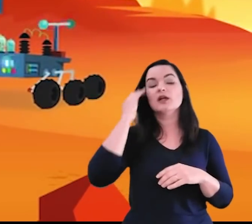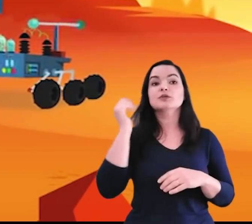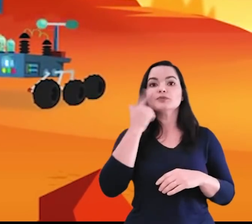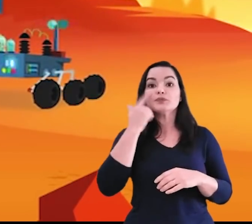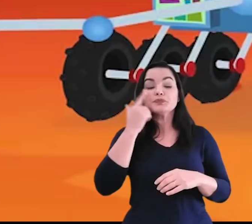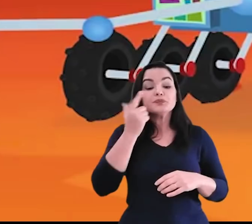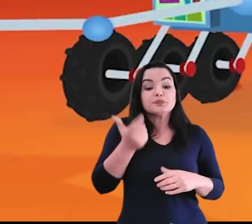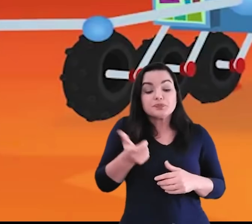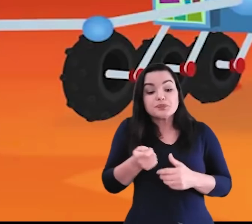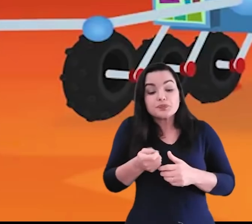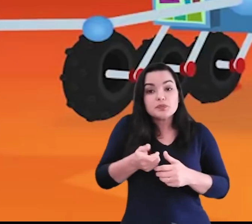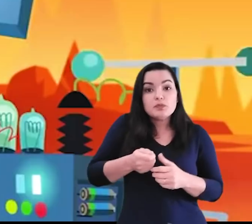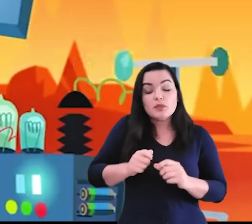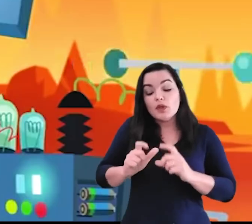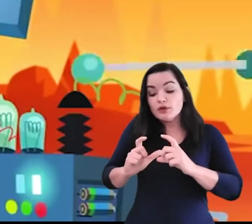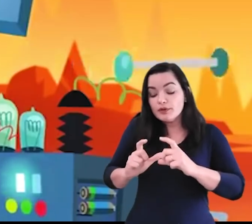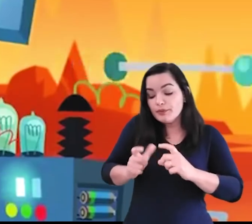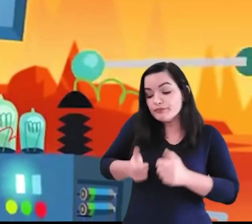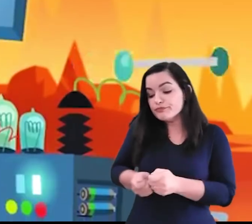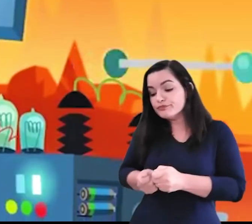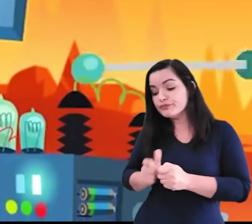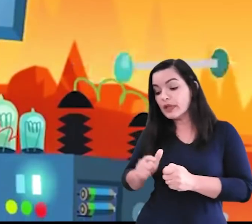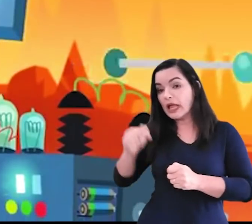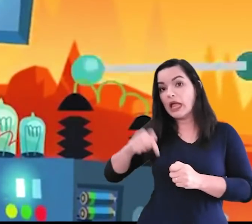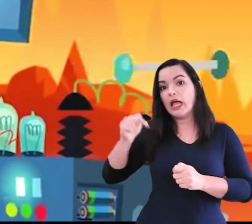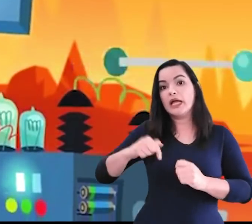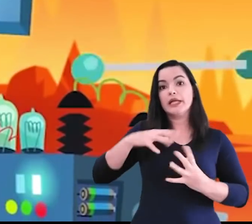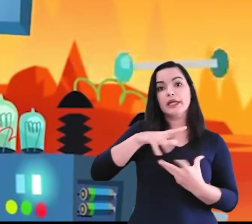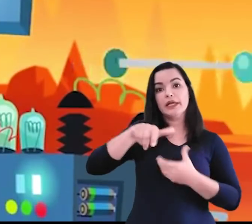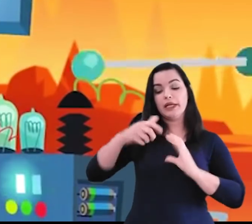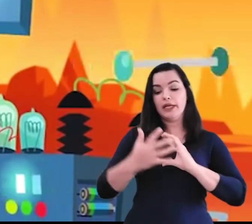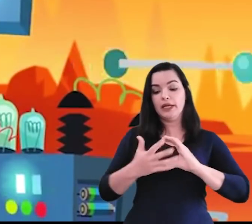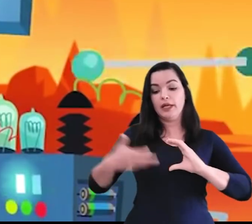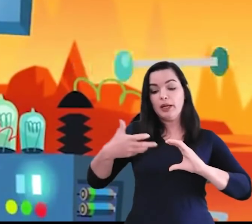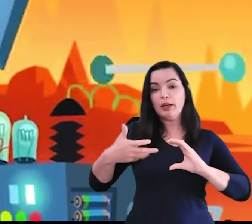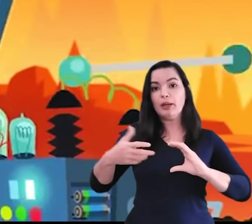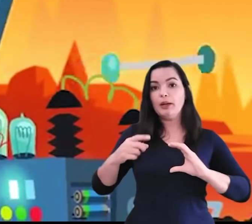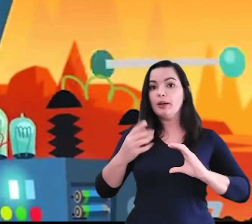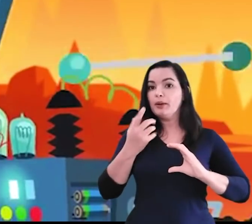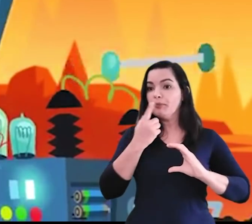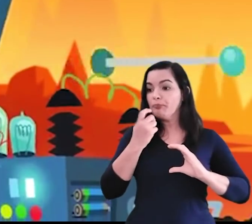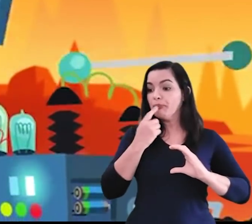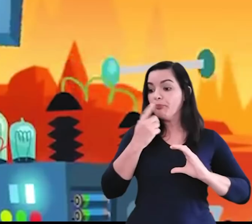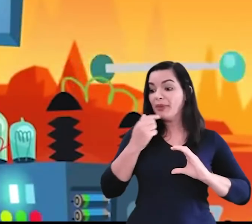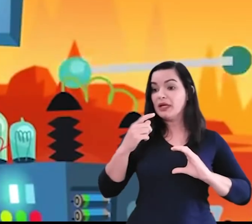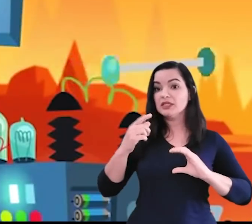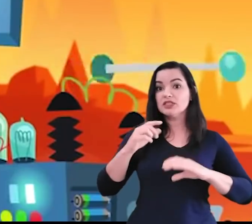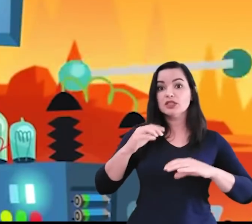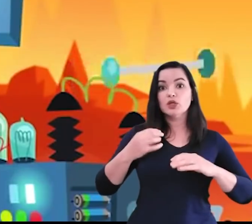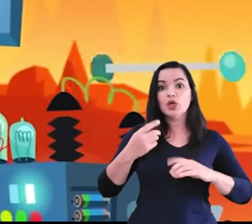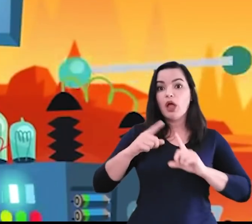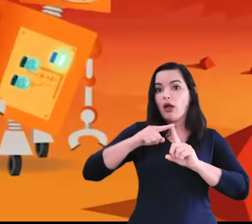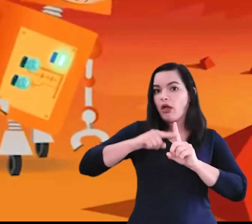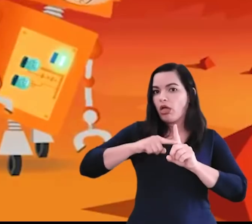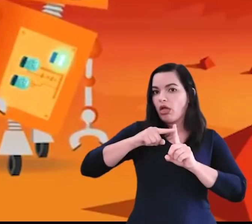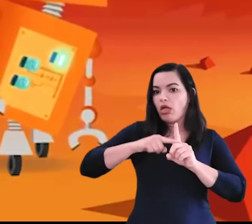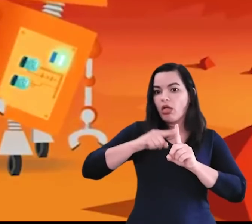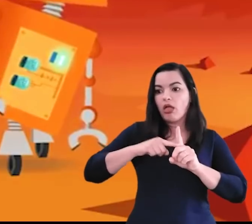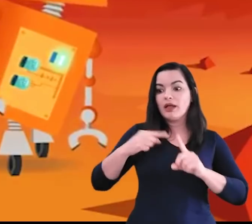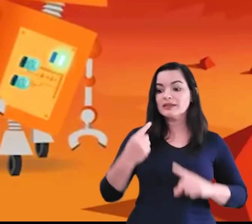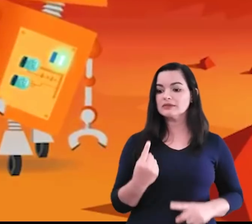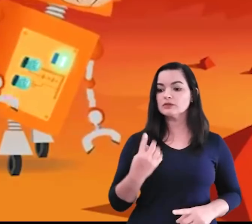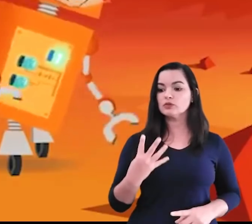Planeta Marte marcando temperatura de menos 140 graus centígrados. Menos